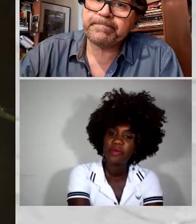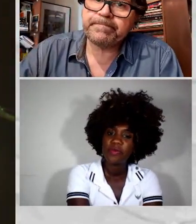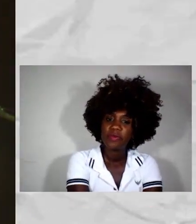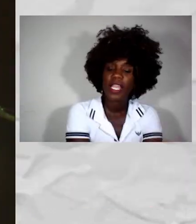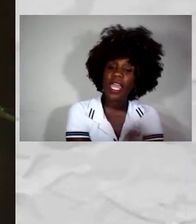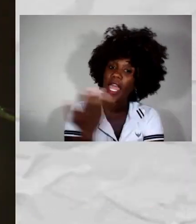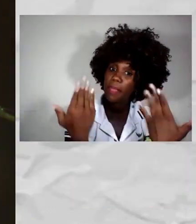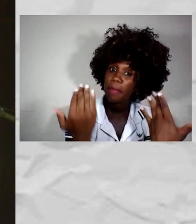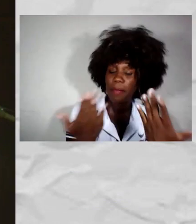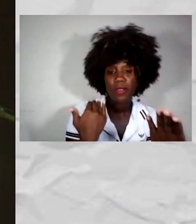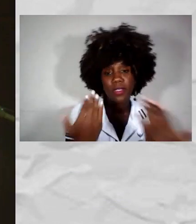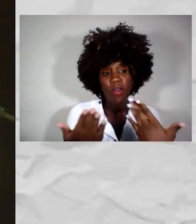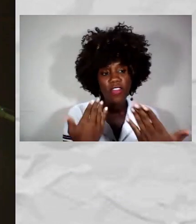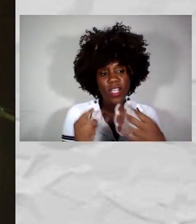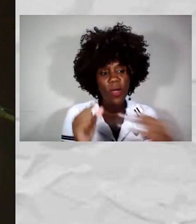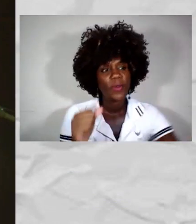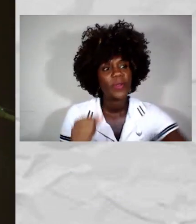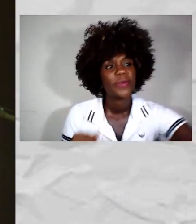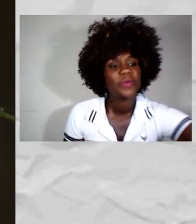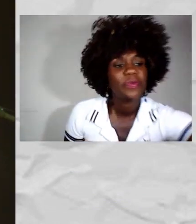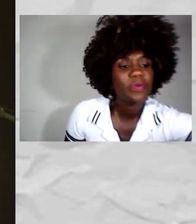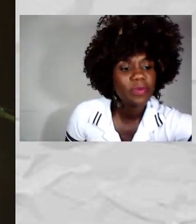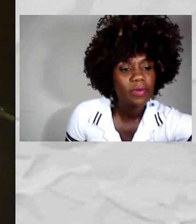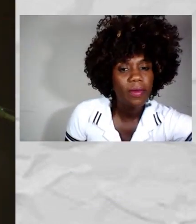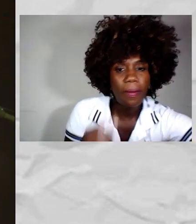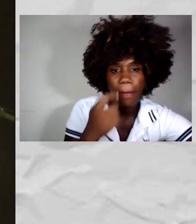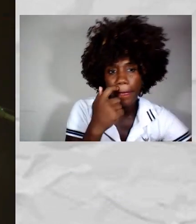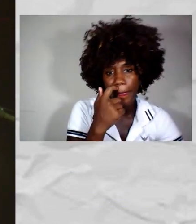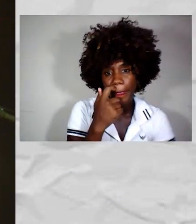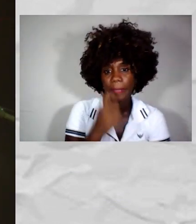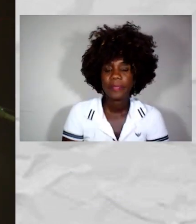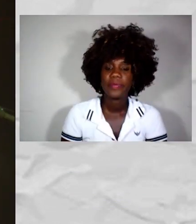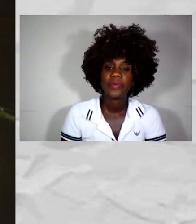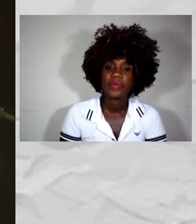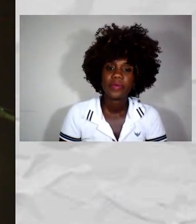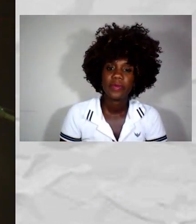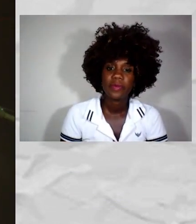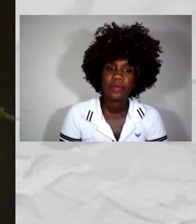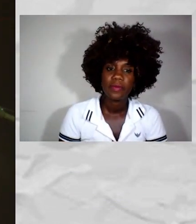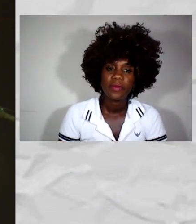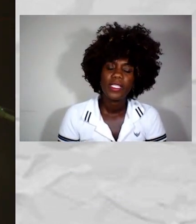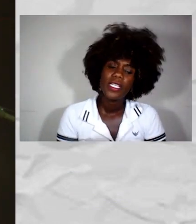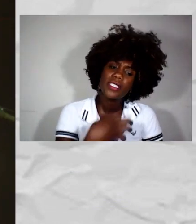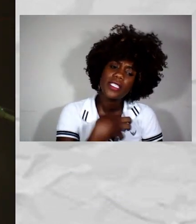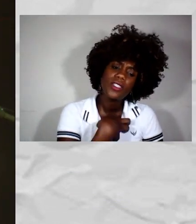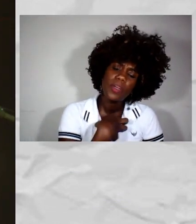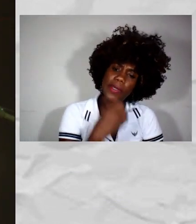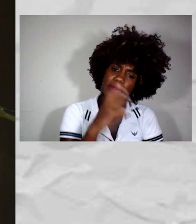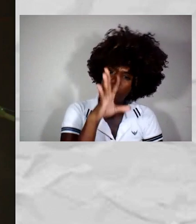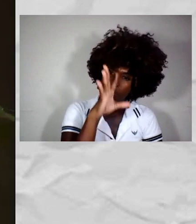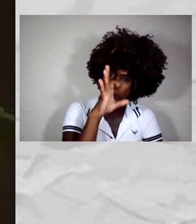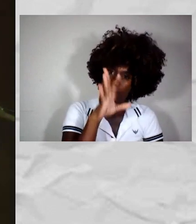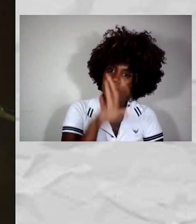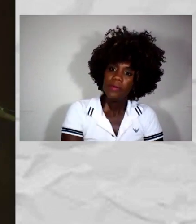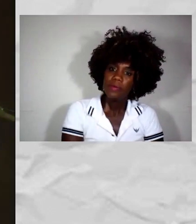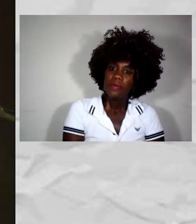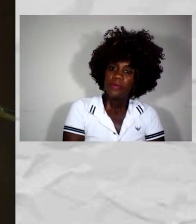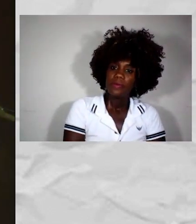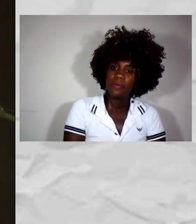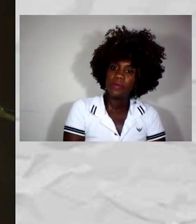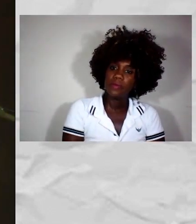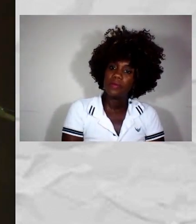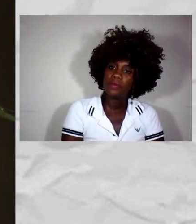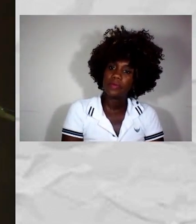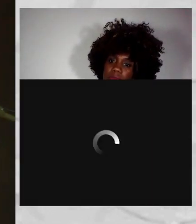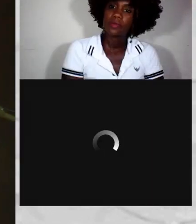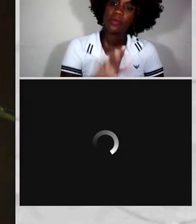também nos colocar um pouco para a gente aqui também desse sentimento de resistência e de luta.